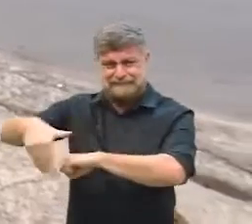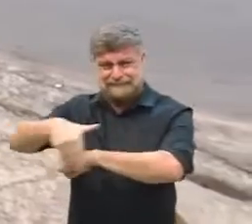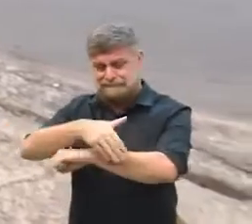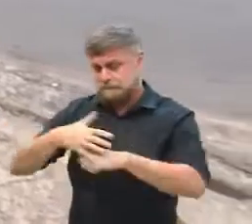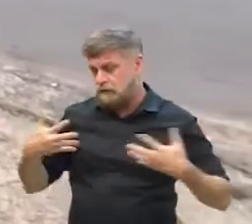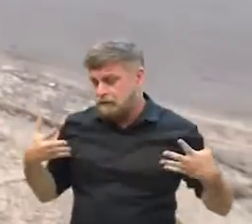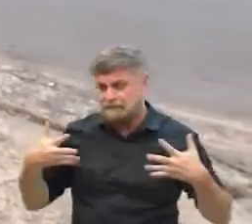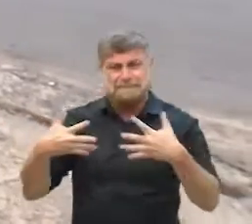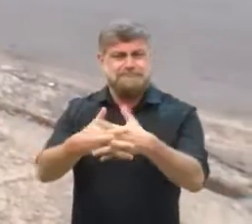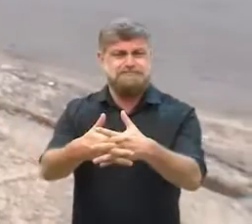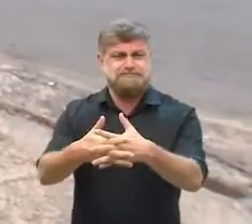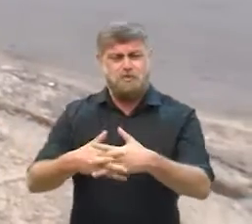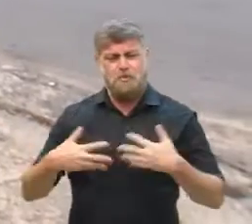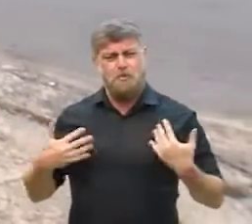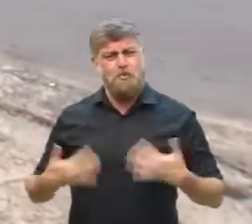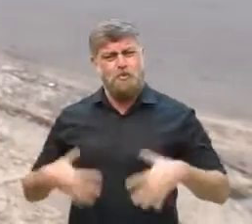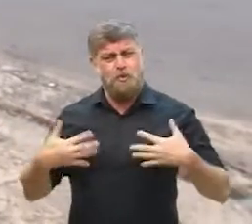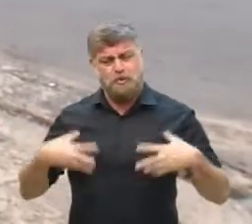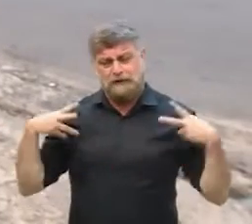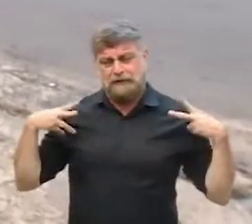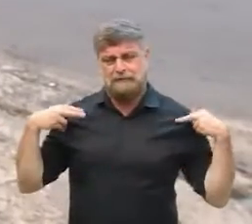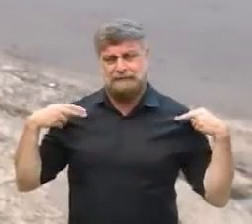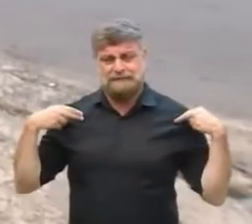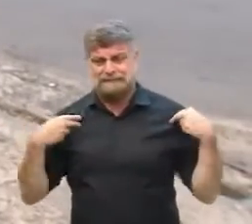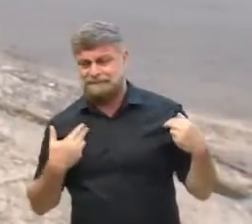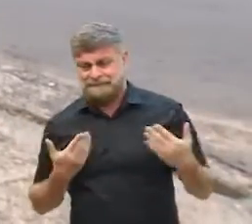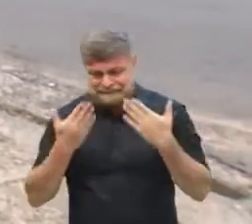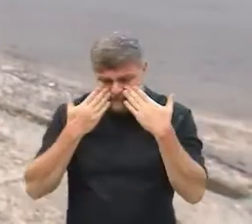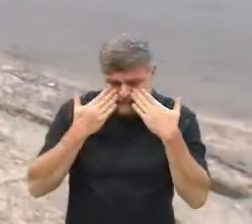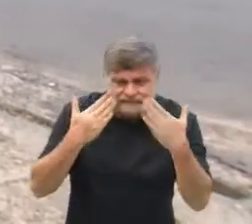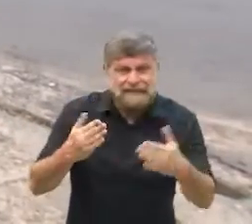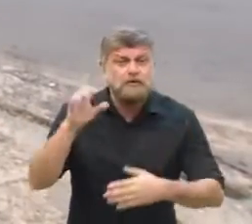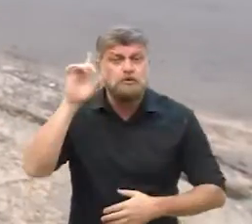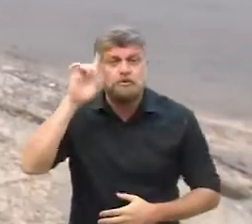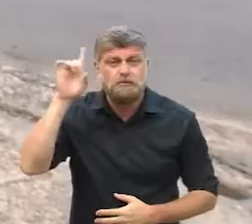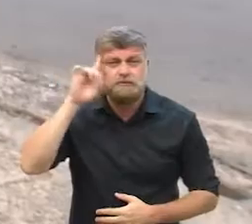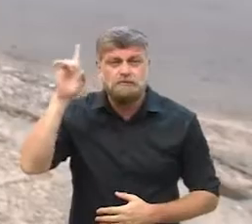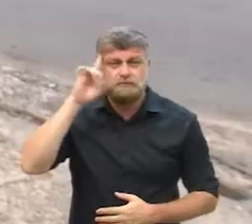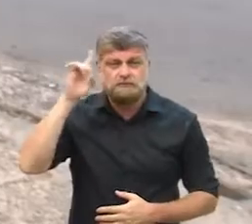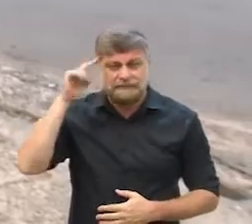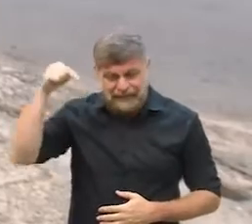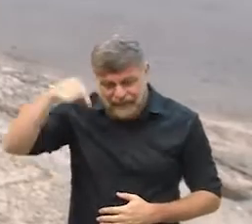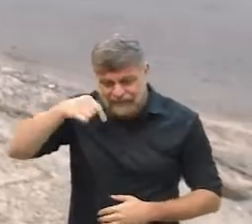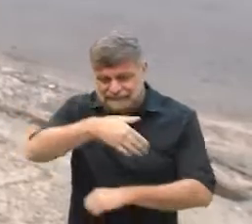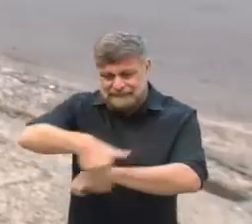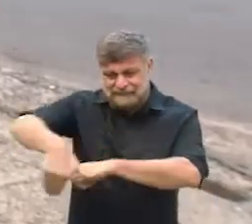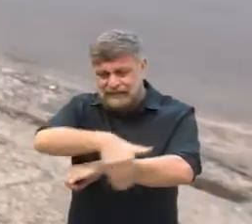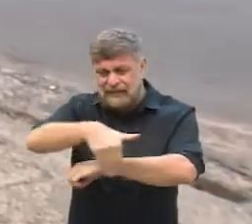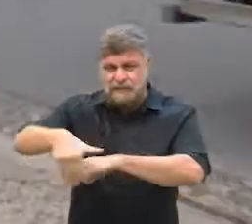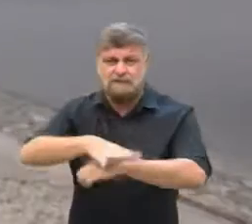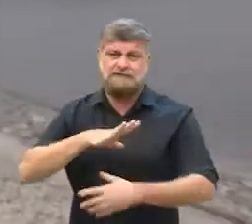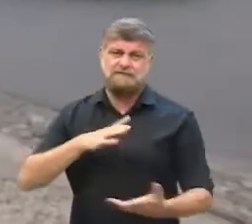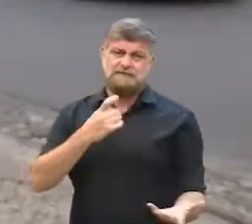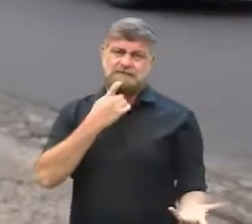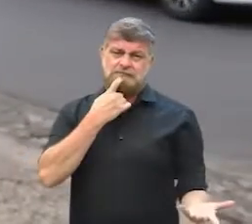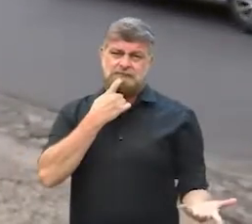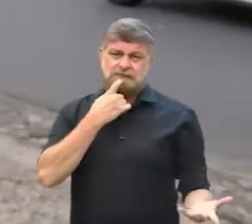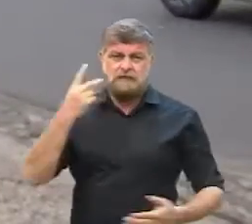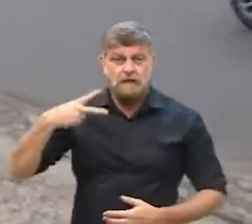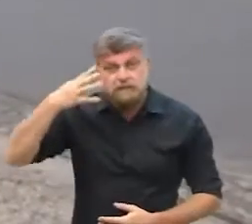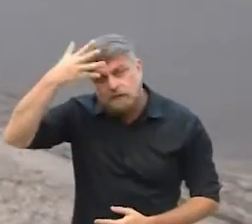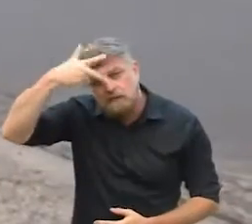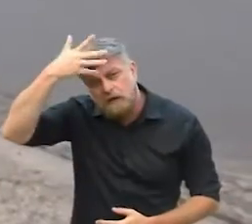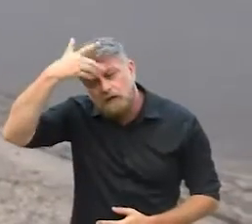uma confusão tremenda para os motoristas que enfrentam esse caos todos os dias aqui nessa região da cidade. Para o